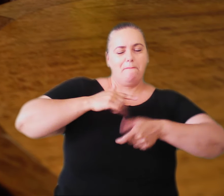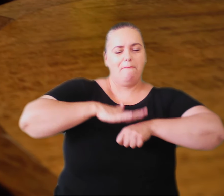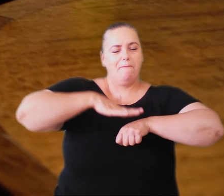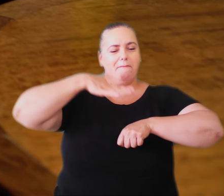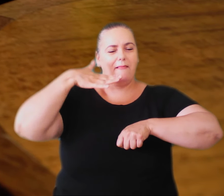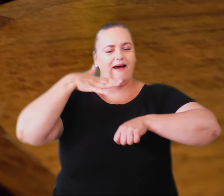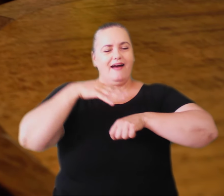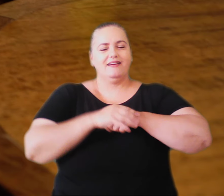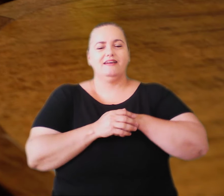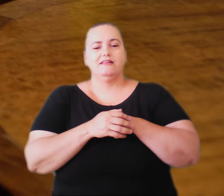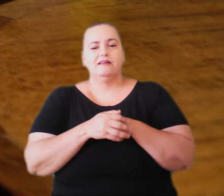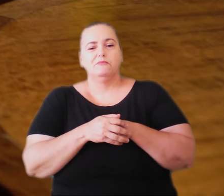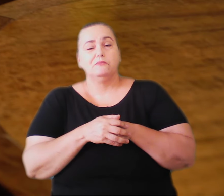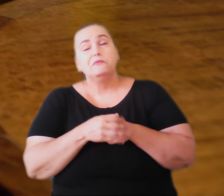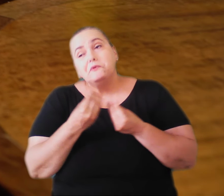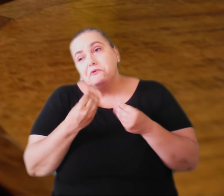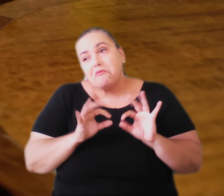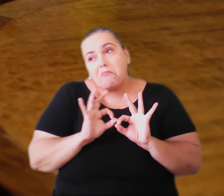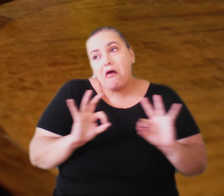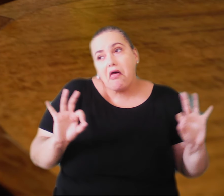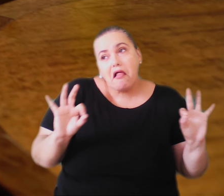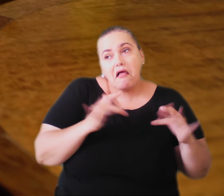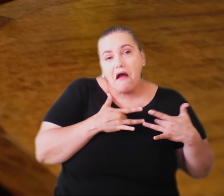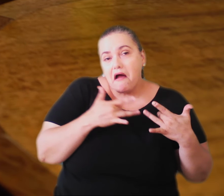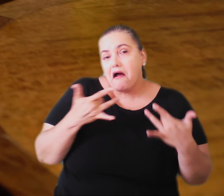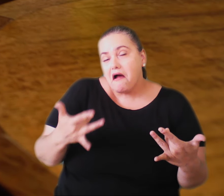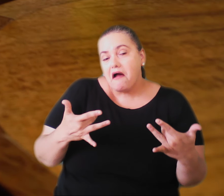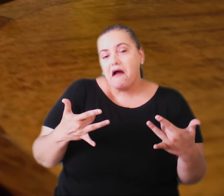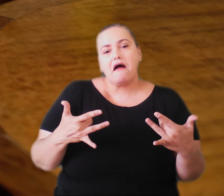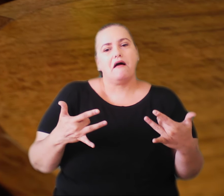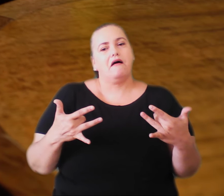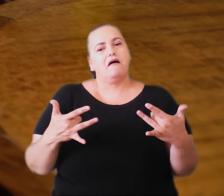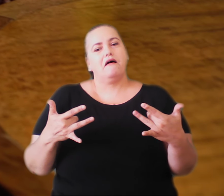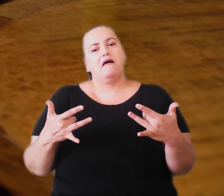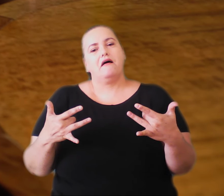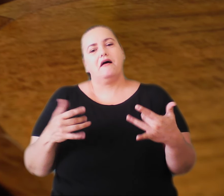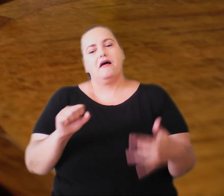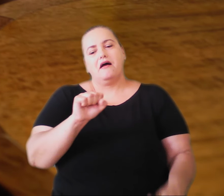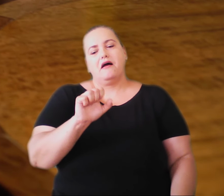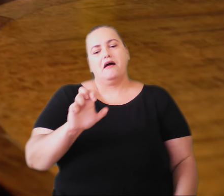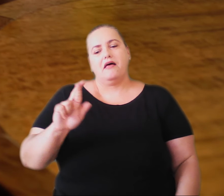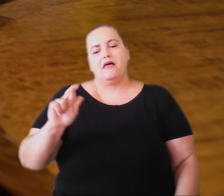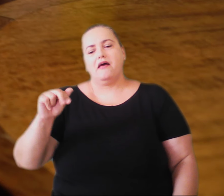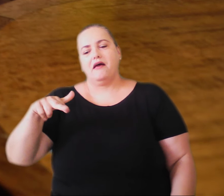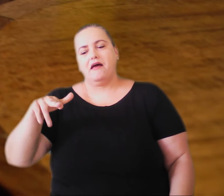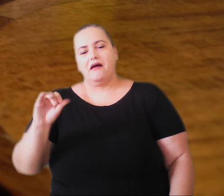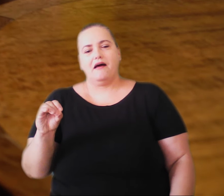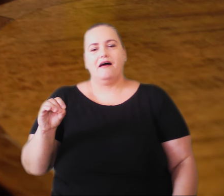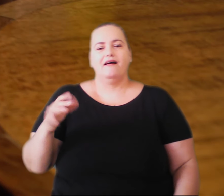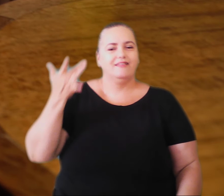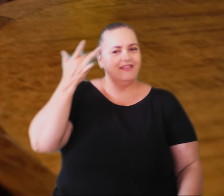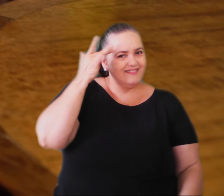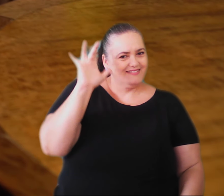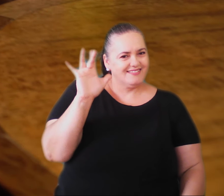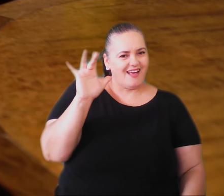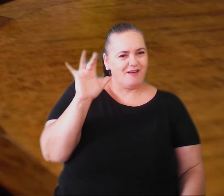éramos muito humildes, muito com medo de cobrar. Não, mas o Serrano era o nosso espelho. Tá vendo? Muita gente não sabe